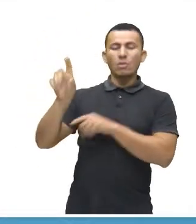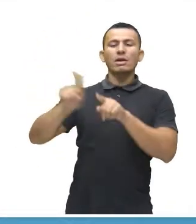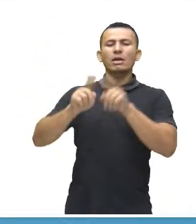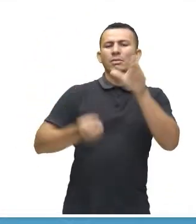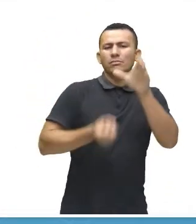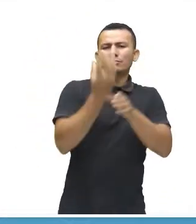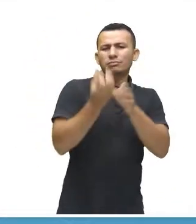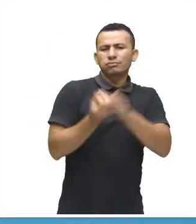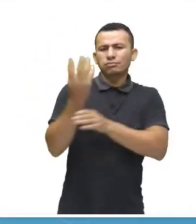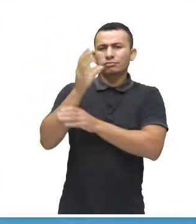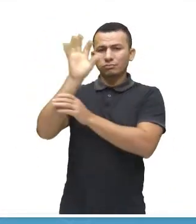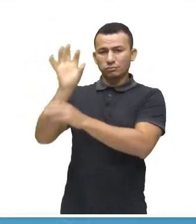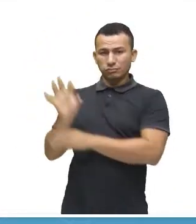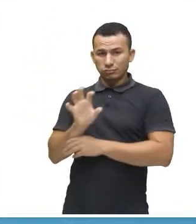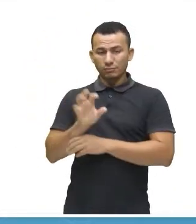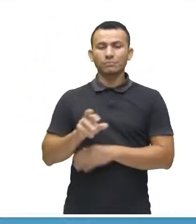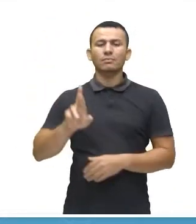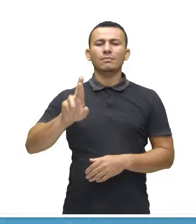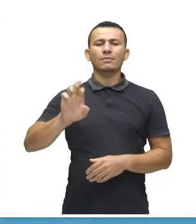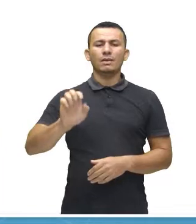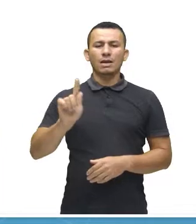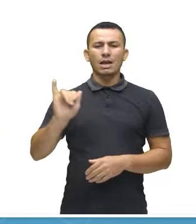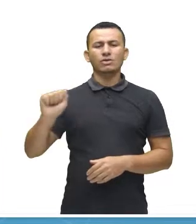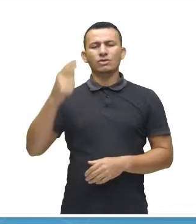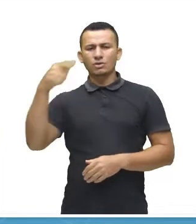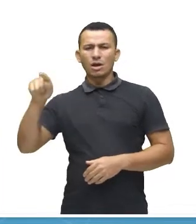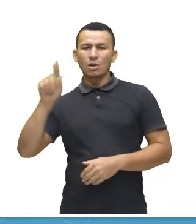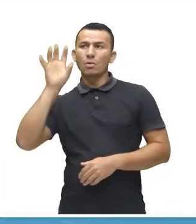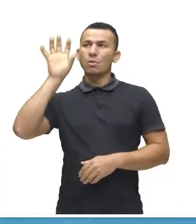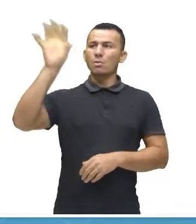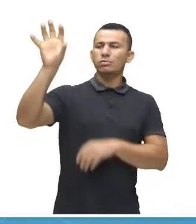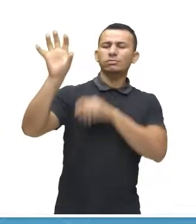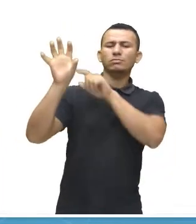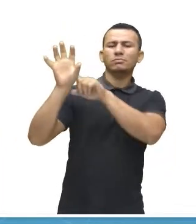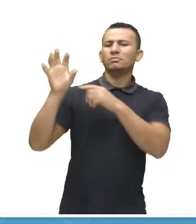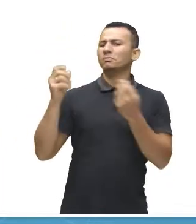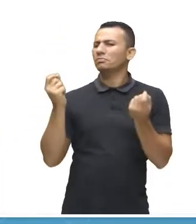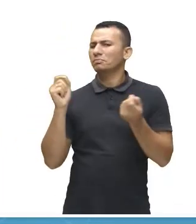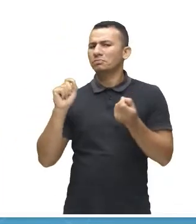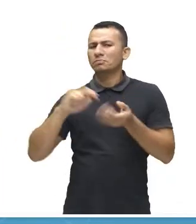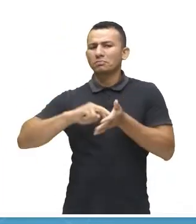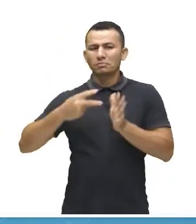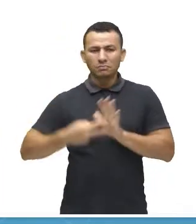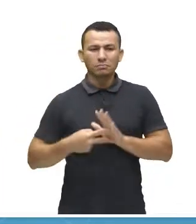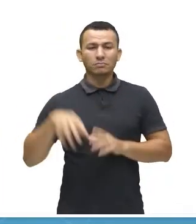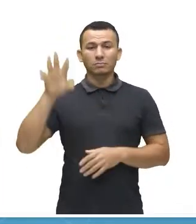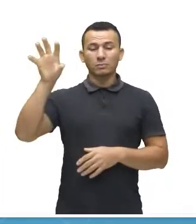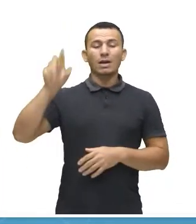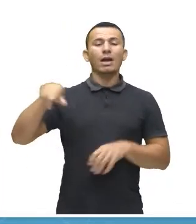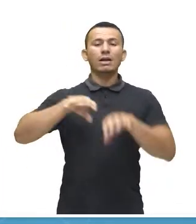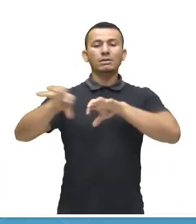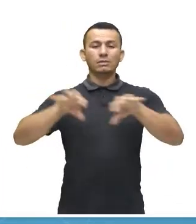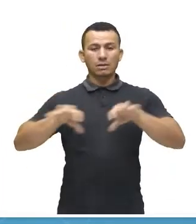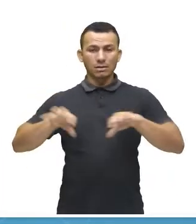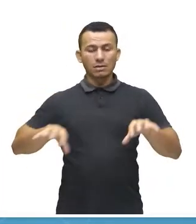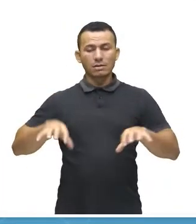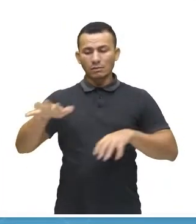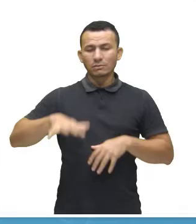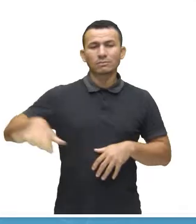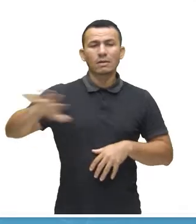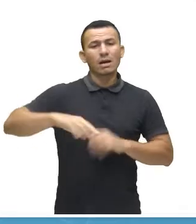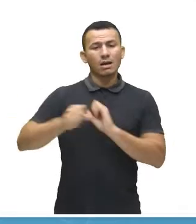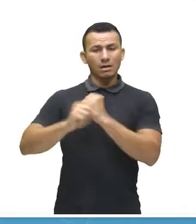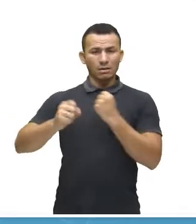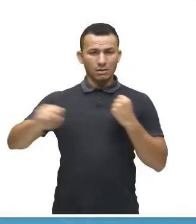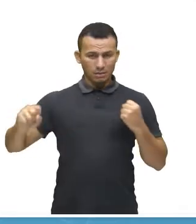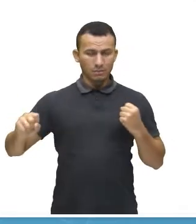olha só, região, o que nós temos aí? Região é a divisão de um determinado espaço ou